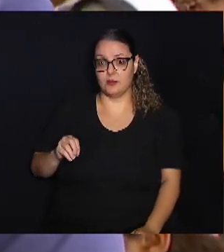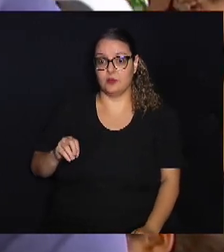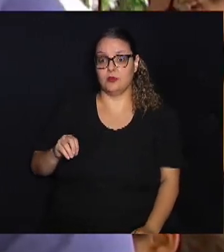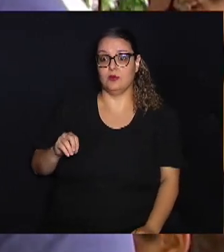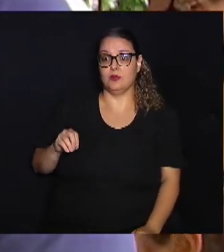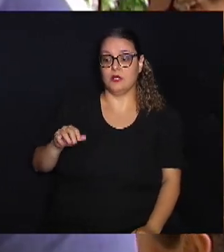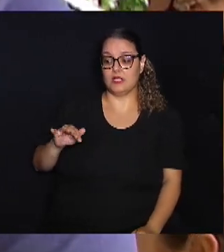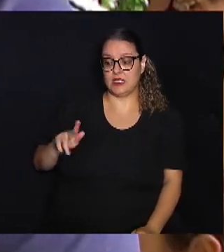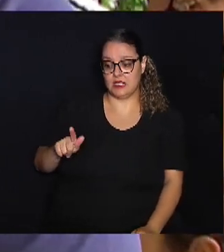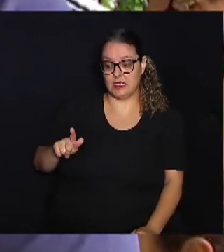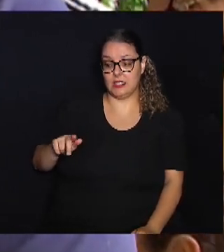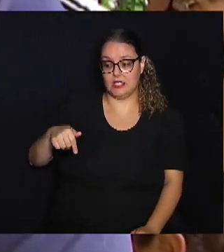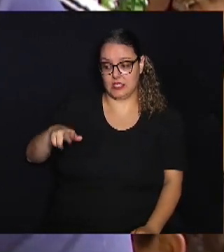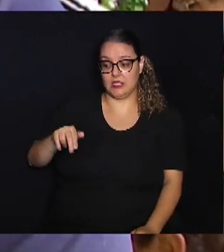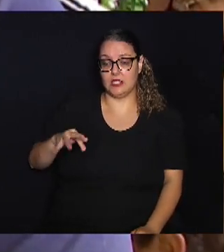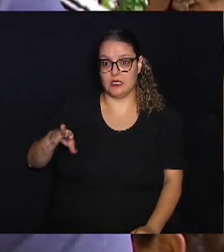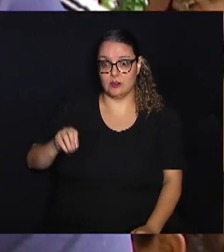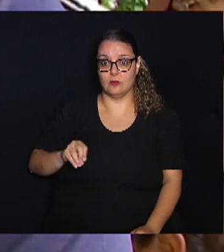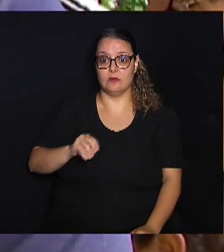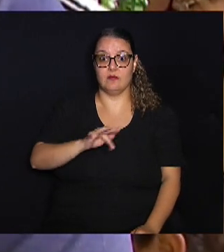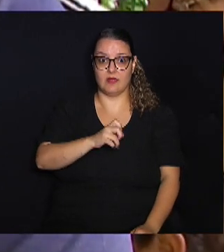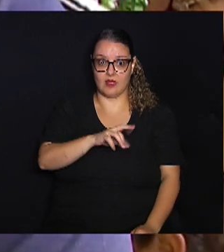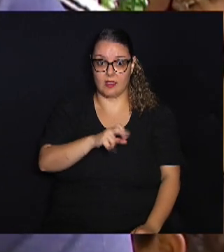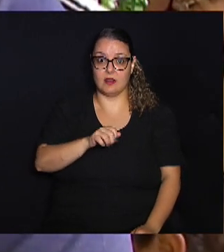foi gratificante demais.